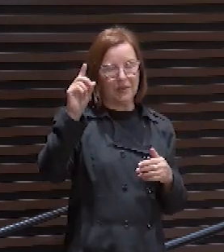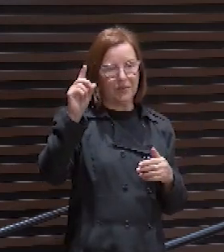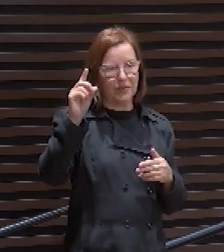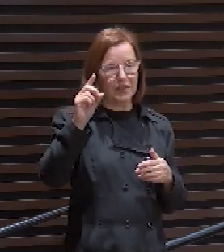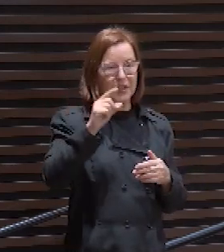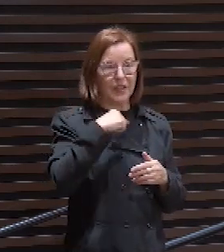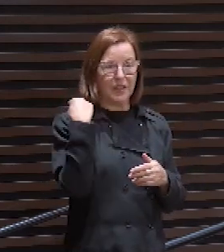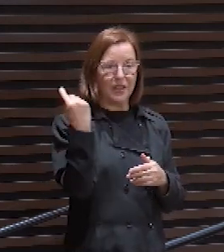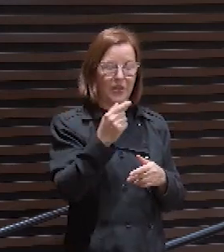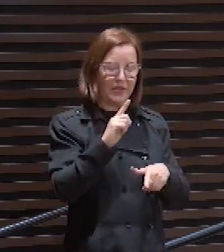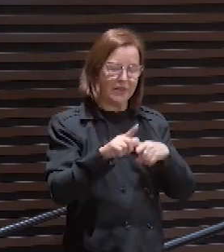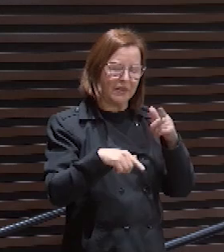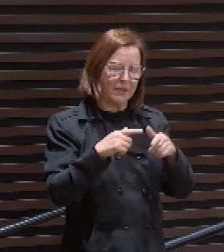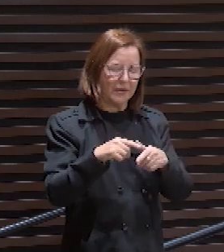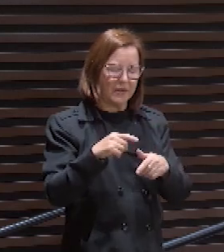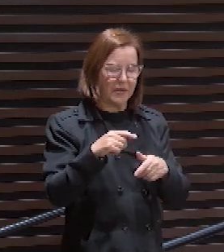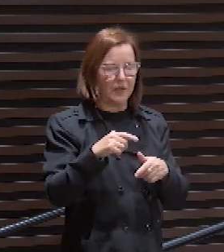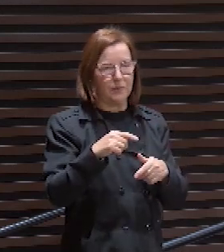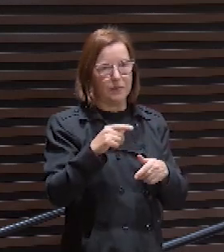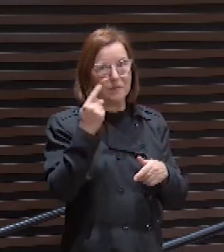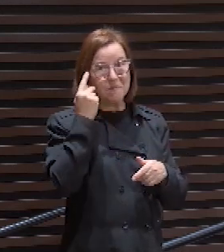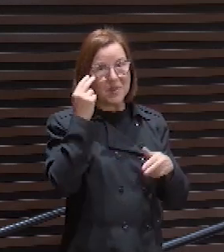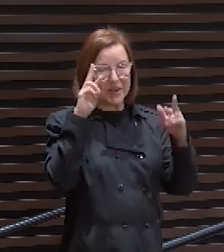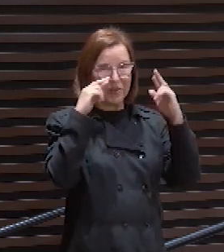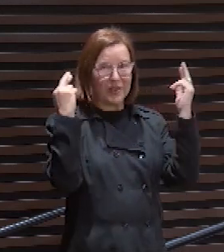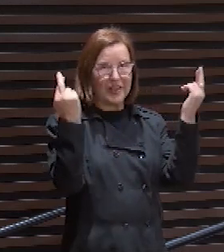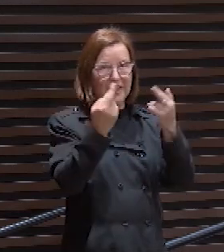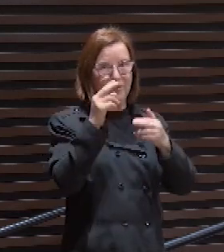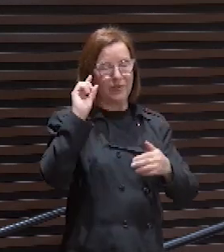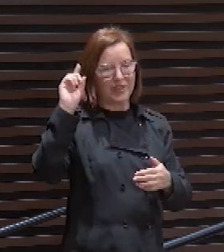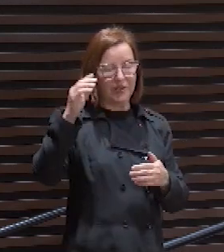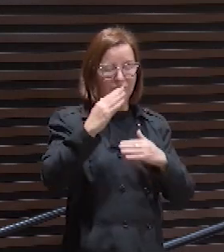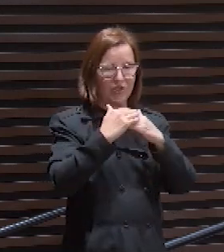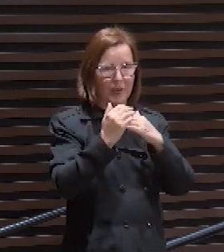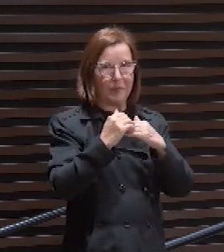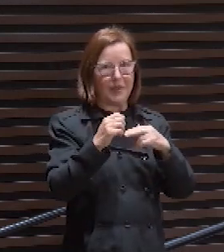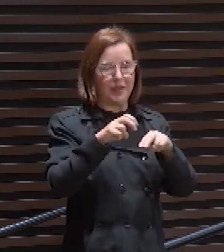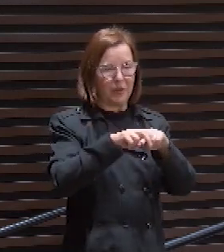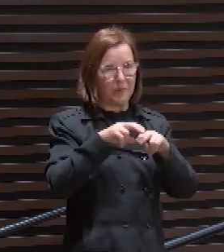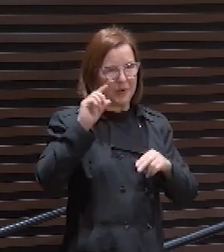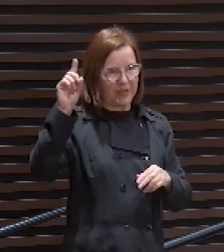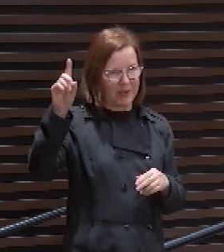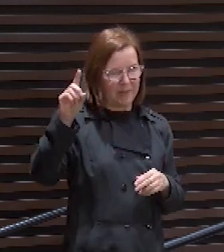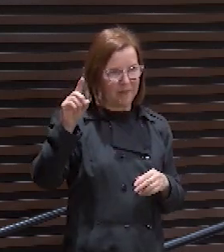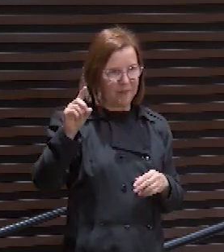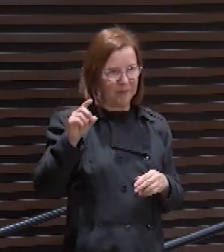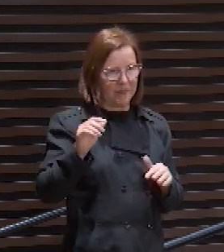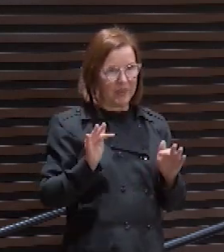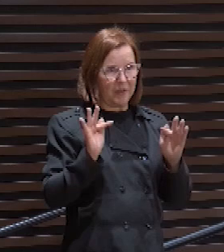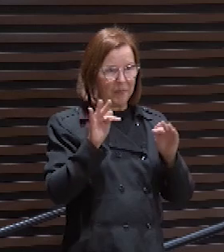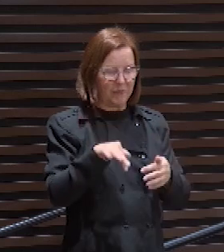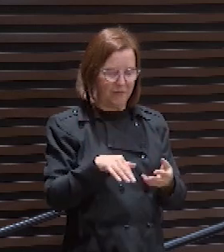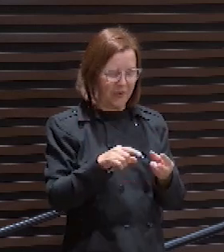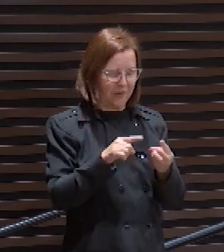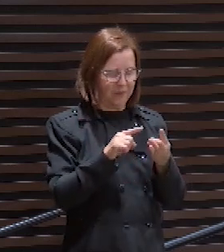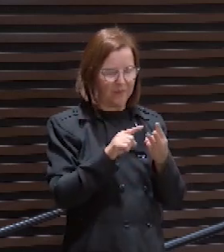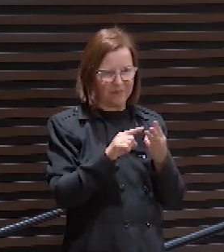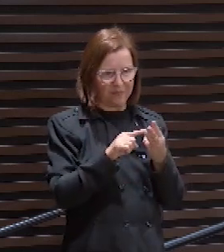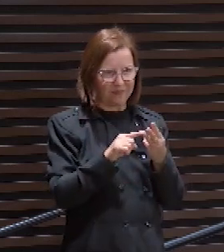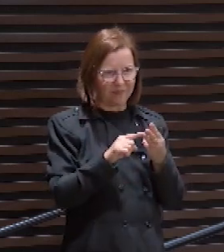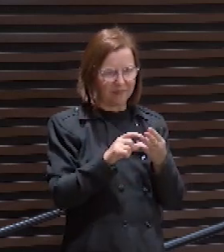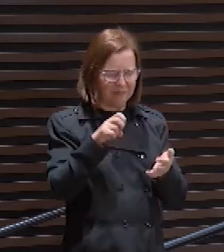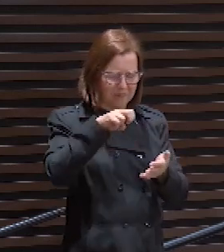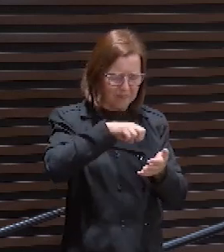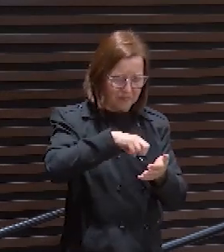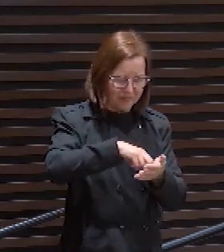reino, vocacionados por Deus. E por fim, irmãos, renda-se a Cristo. Diante de tudo o que o Senhor Jesus